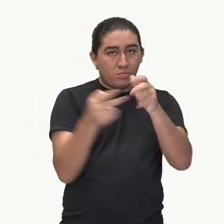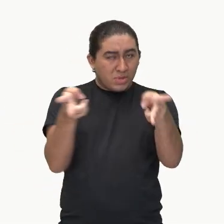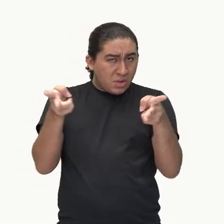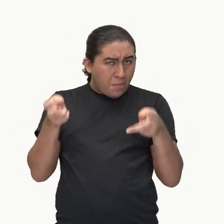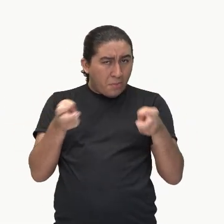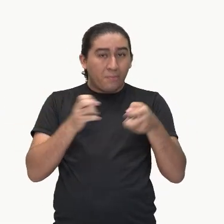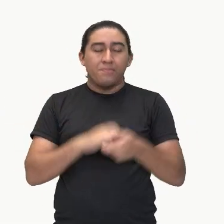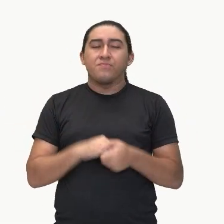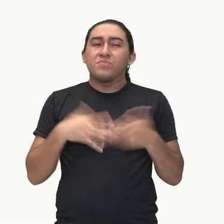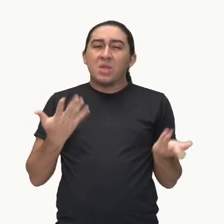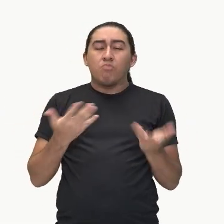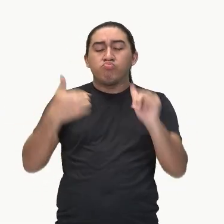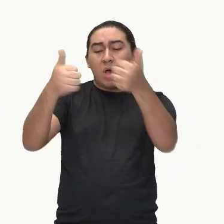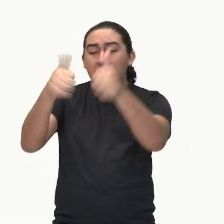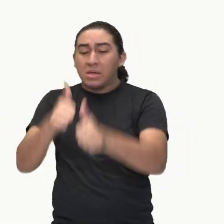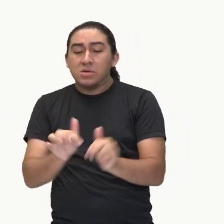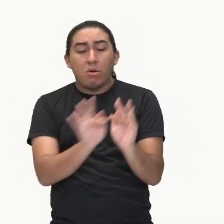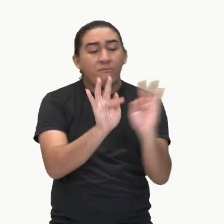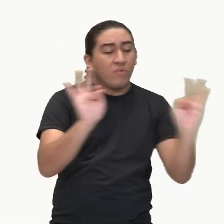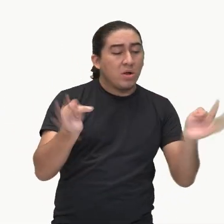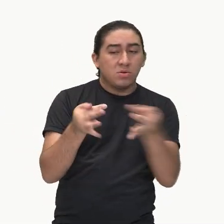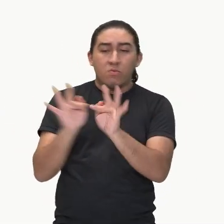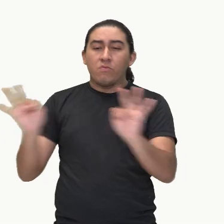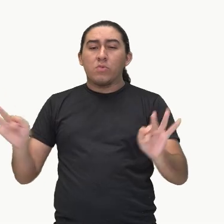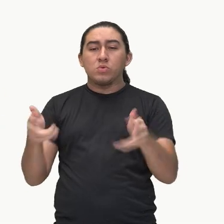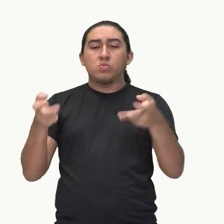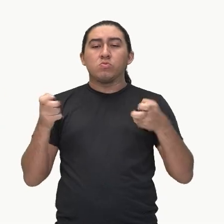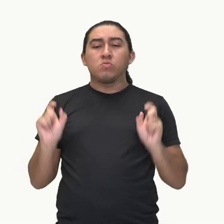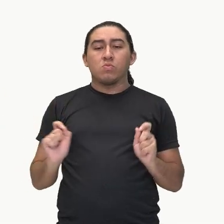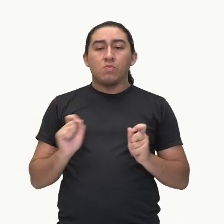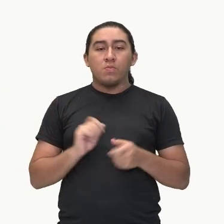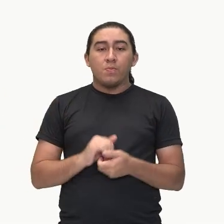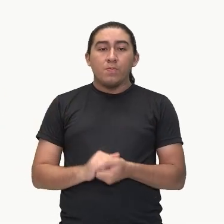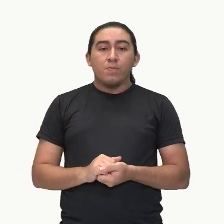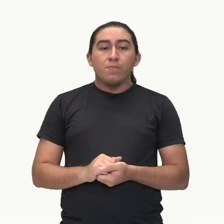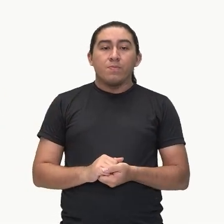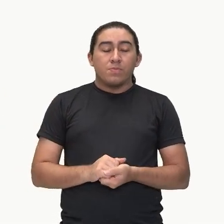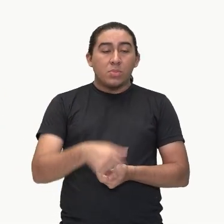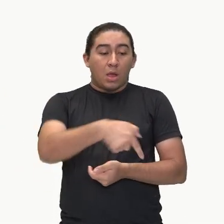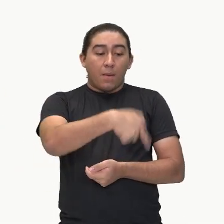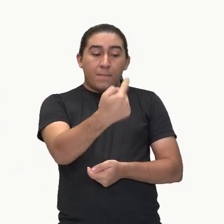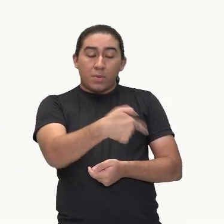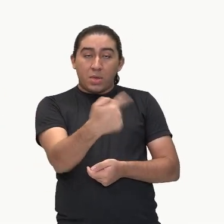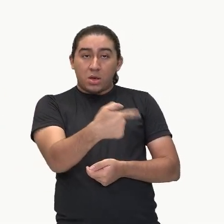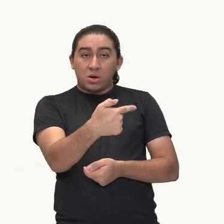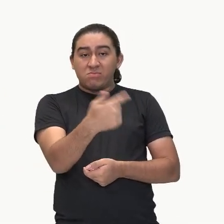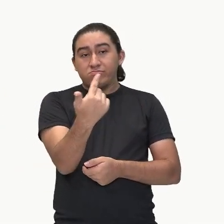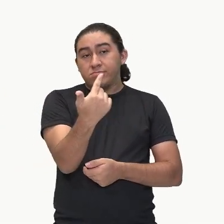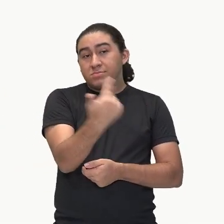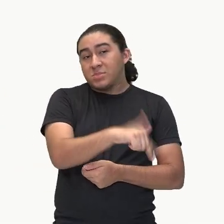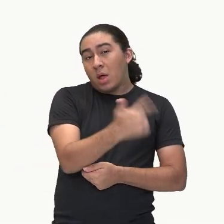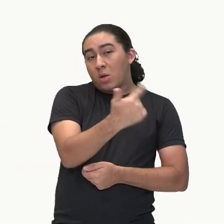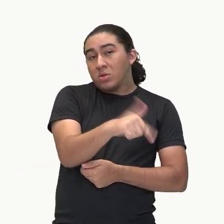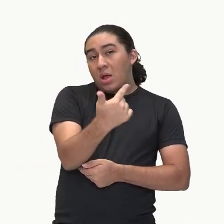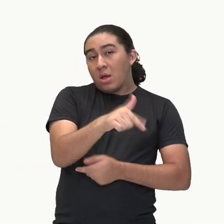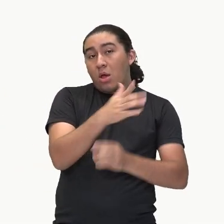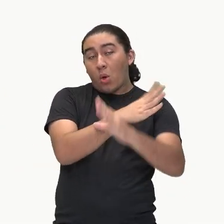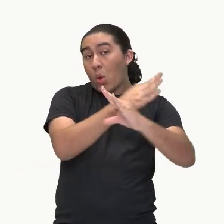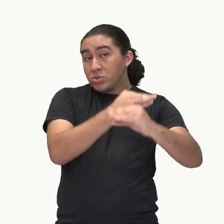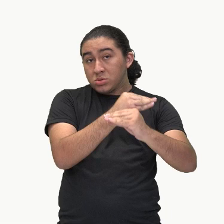olhando para isso, eu noto que a primeira oração não tem